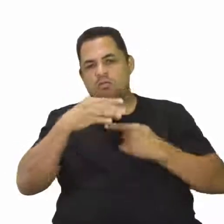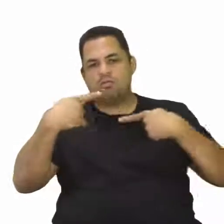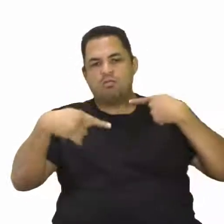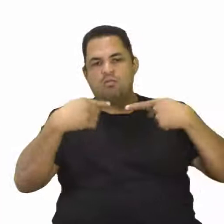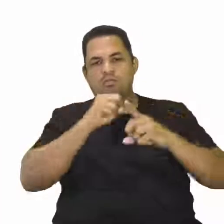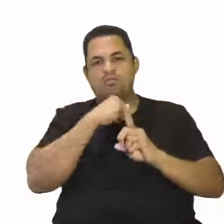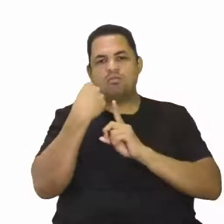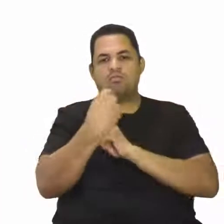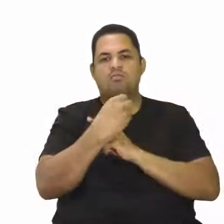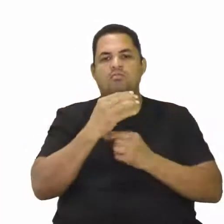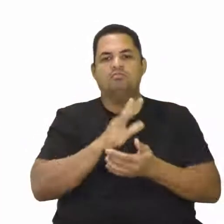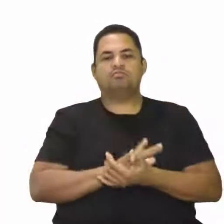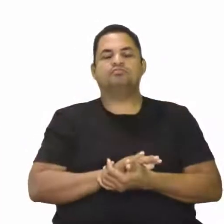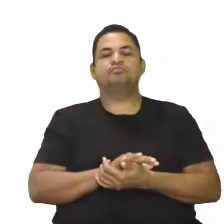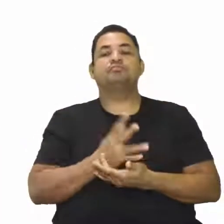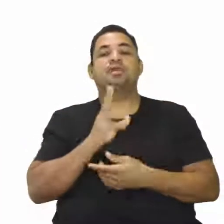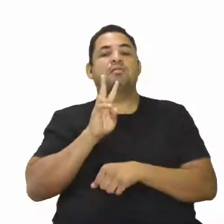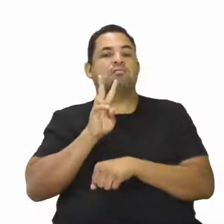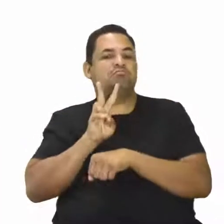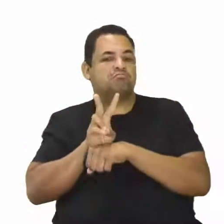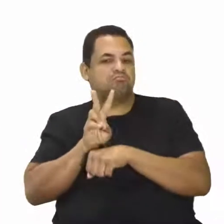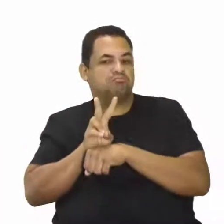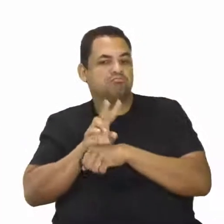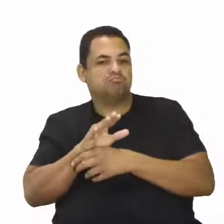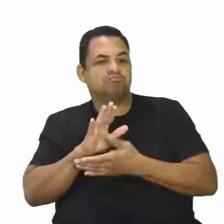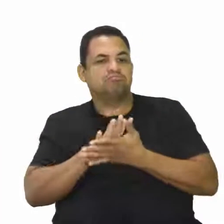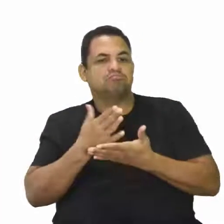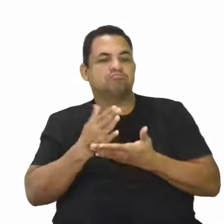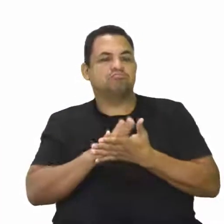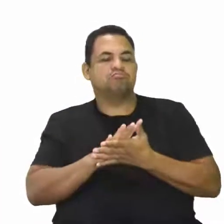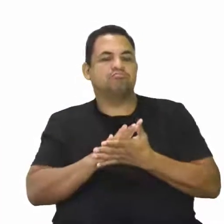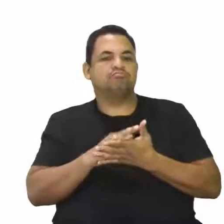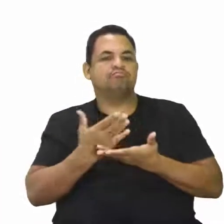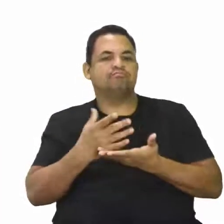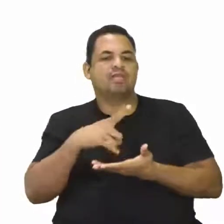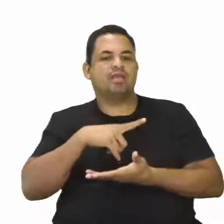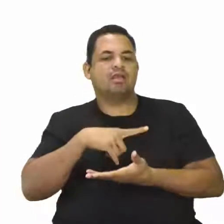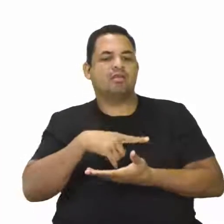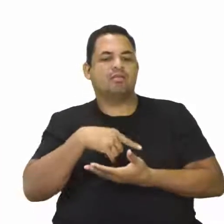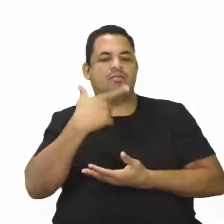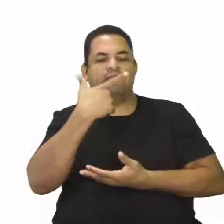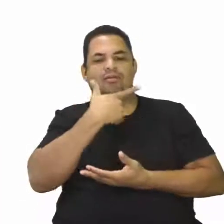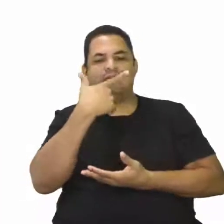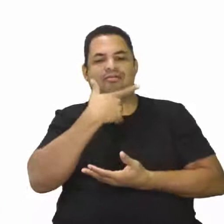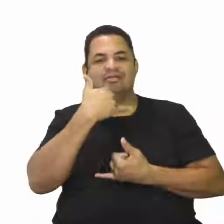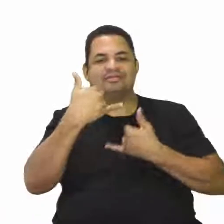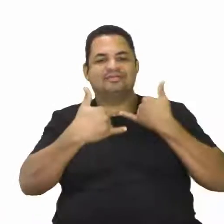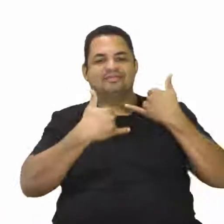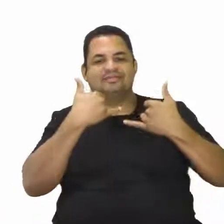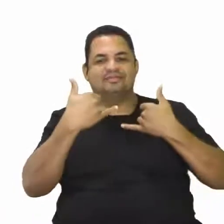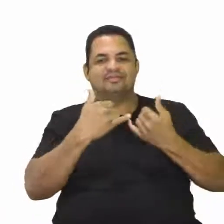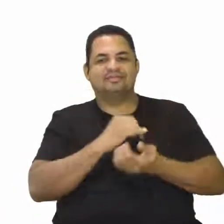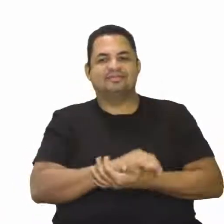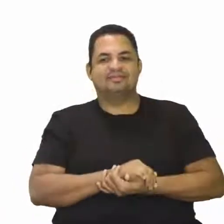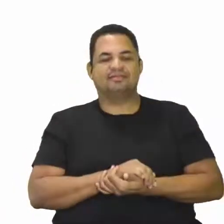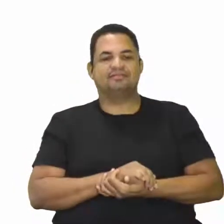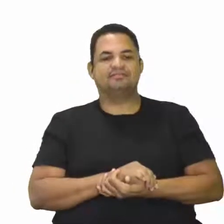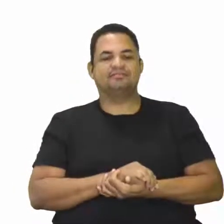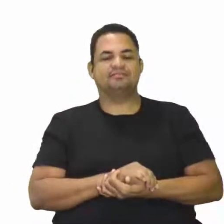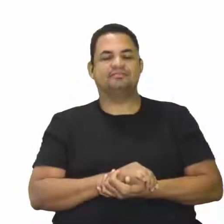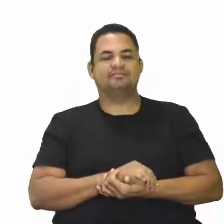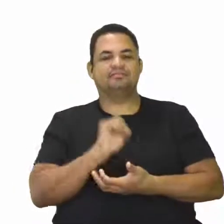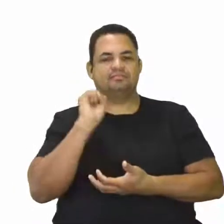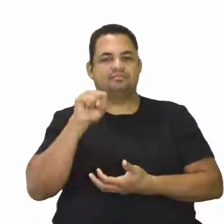e sociais, sempre preservando como traço predominante o humor. Com certeza.